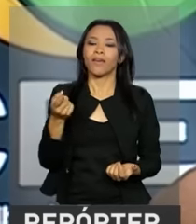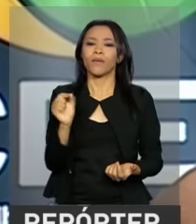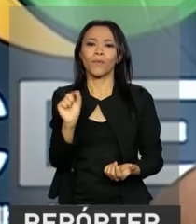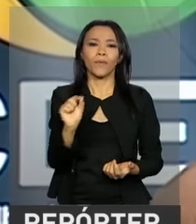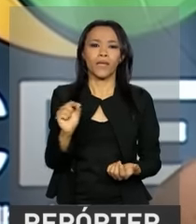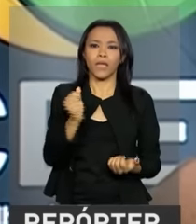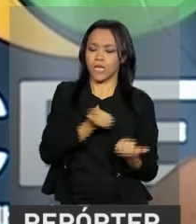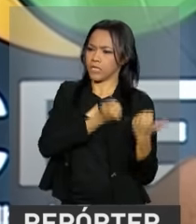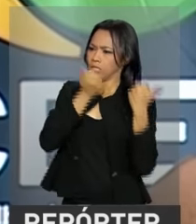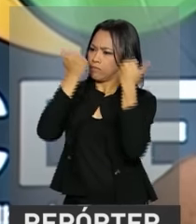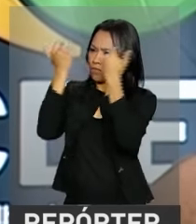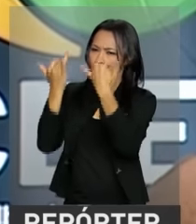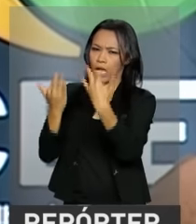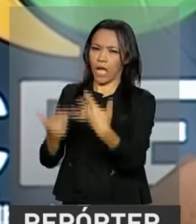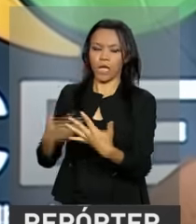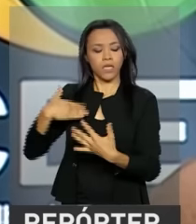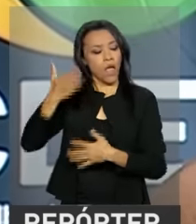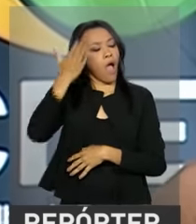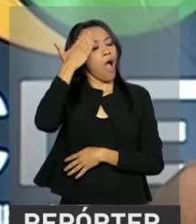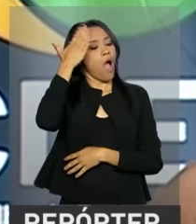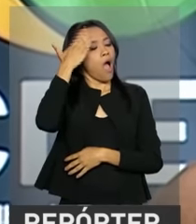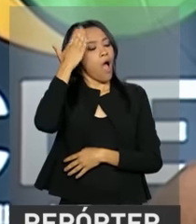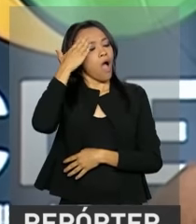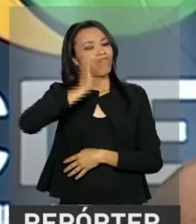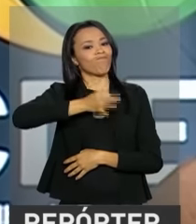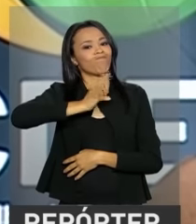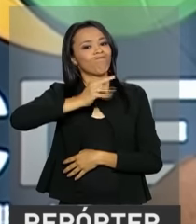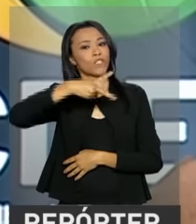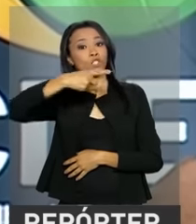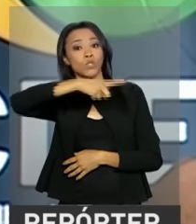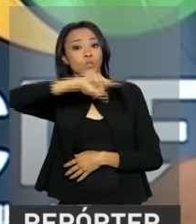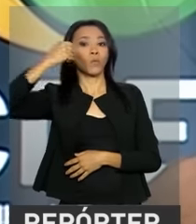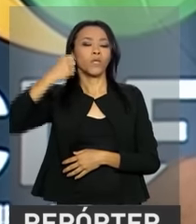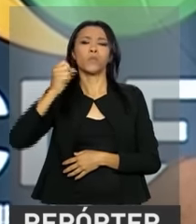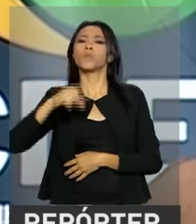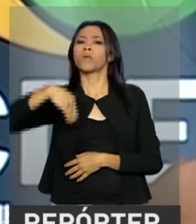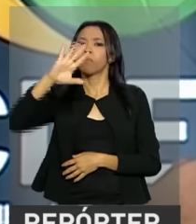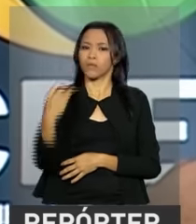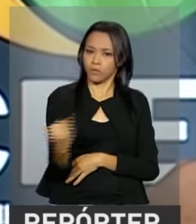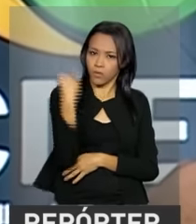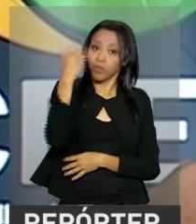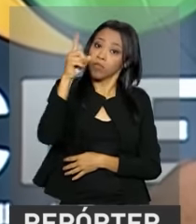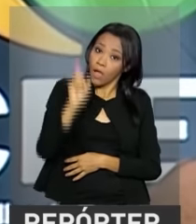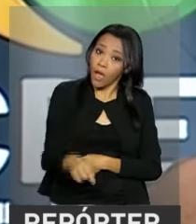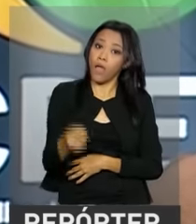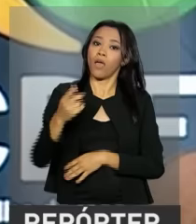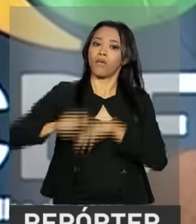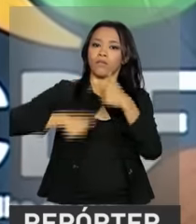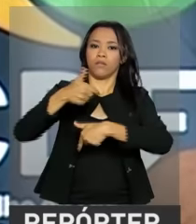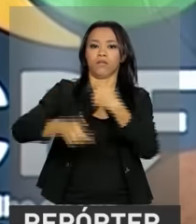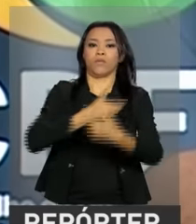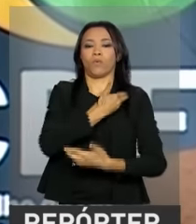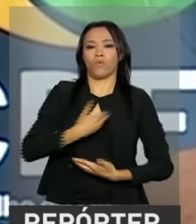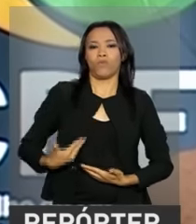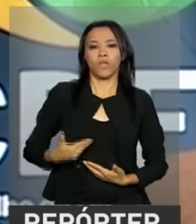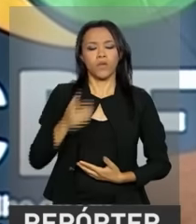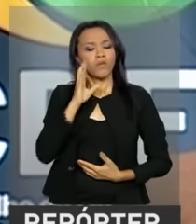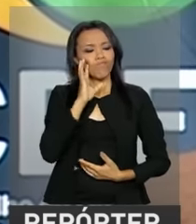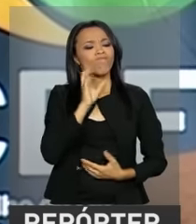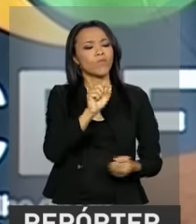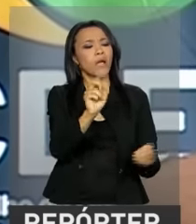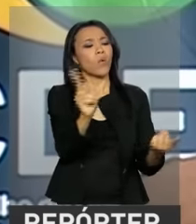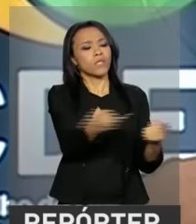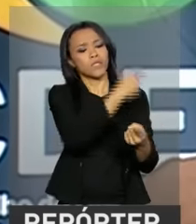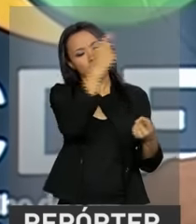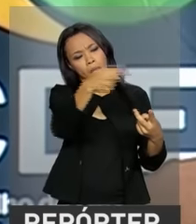conhecimento deles aquilo que eles entendem que seja mais importante. E essa é a disposição do governo, de ouvir o que a